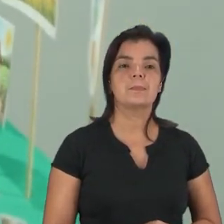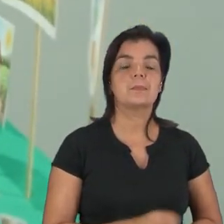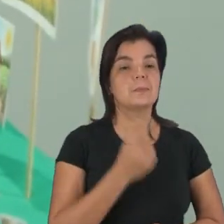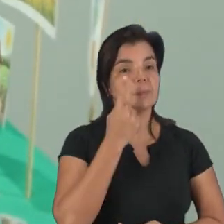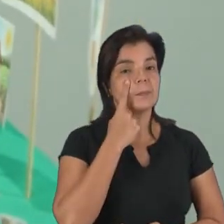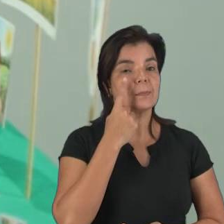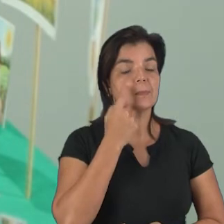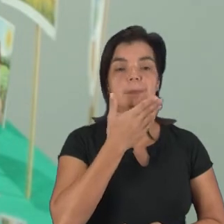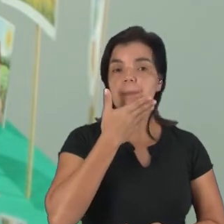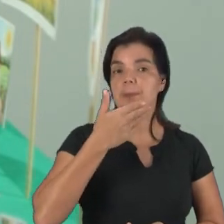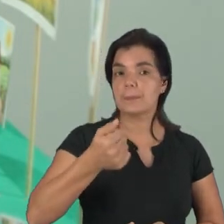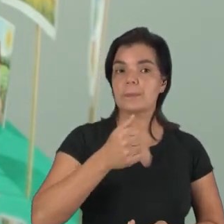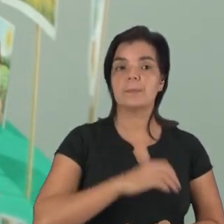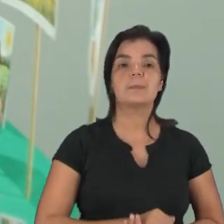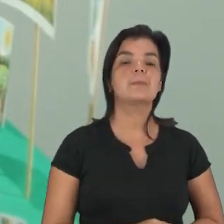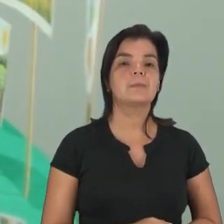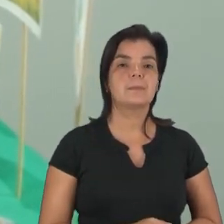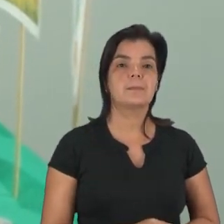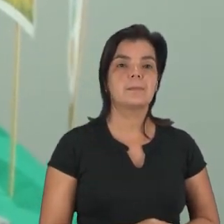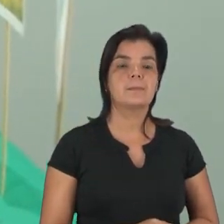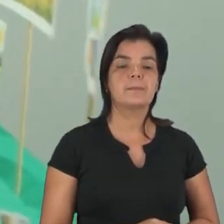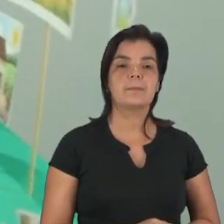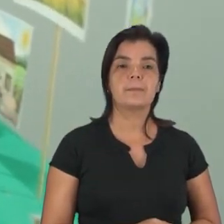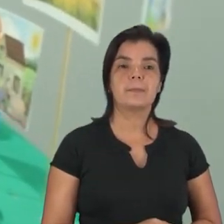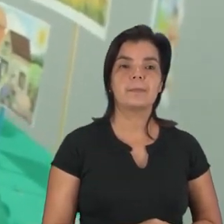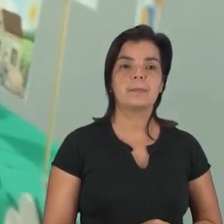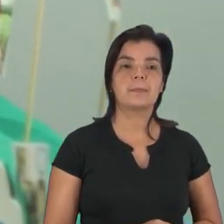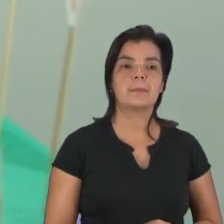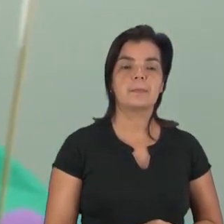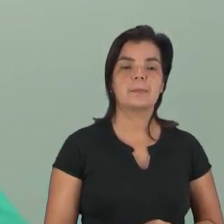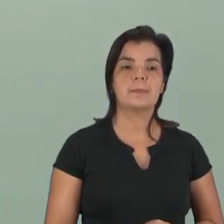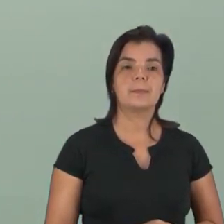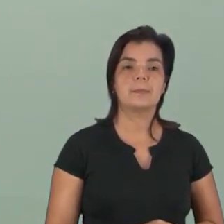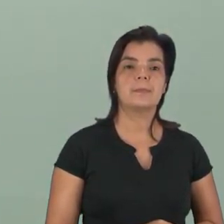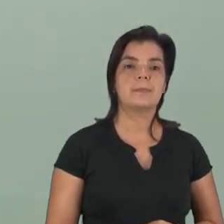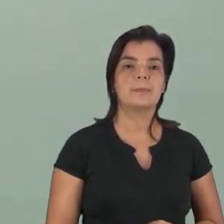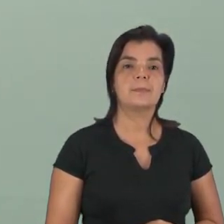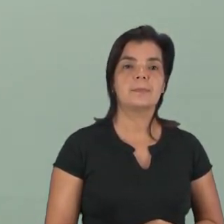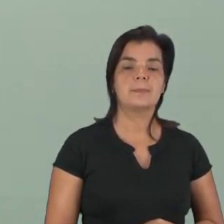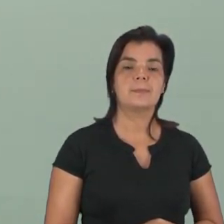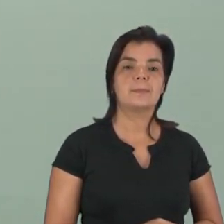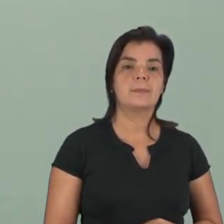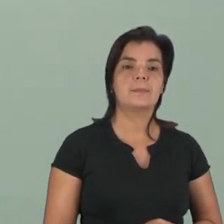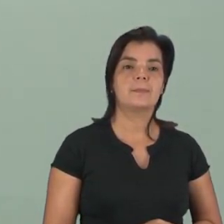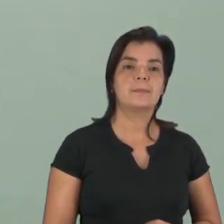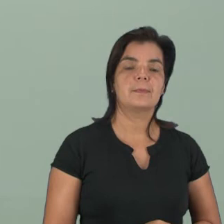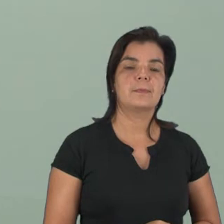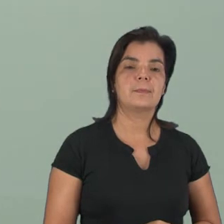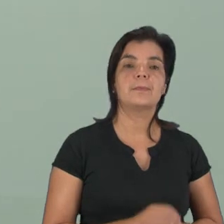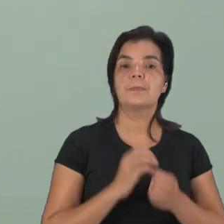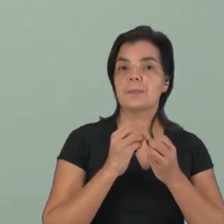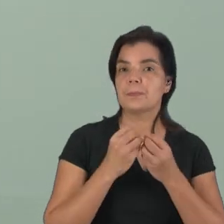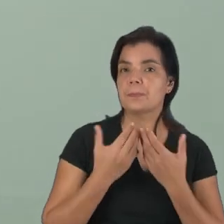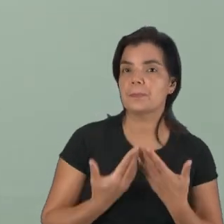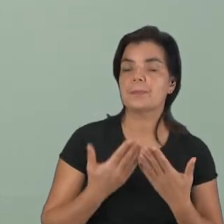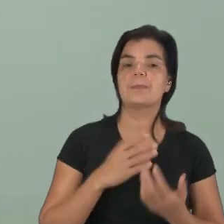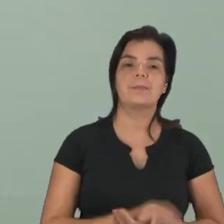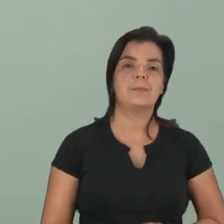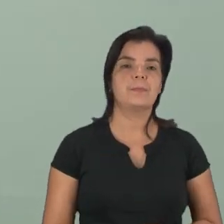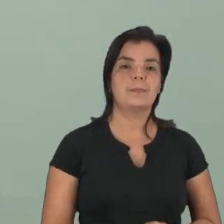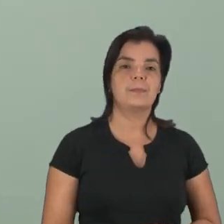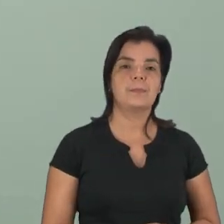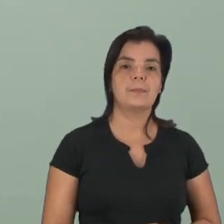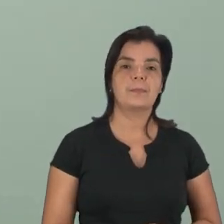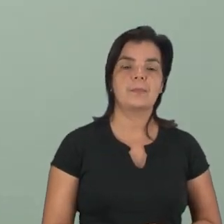observar melhor Tá certo E aí é muito bem